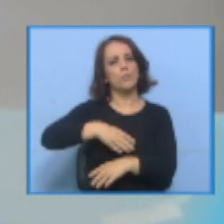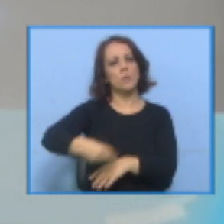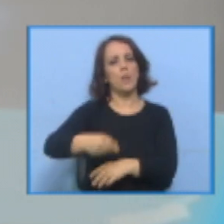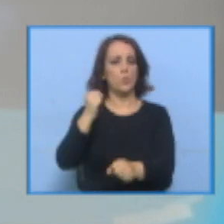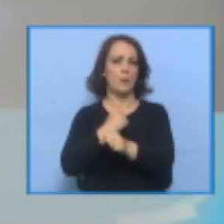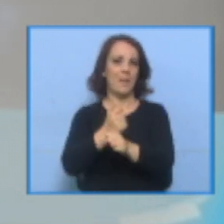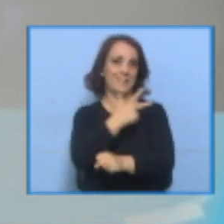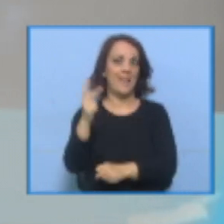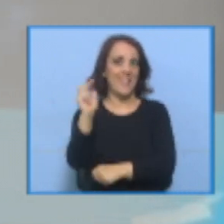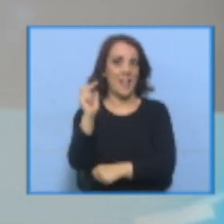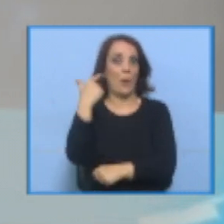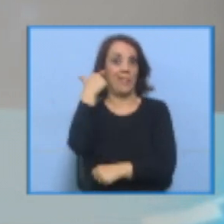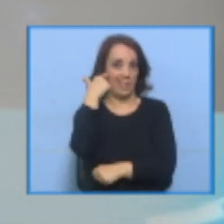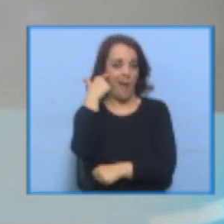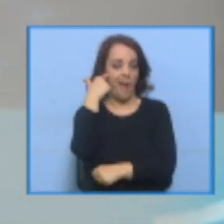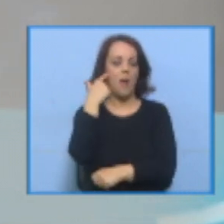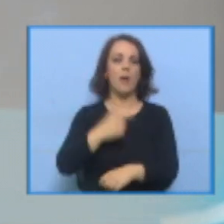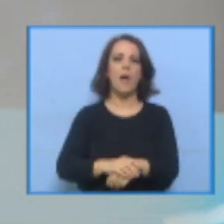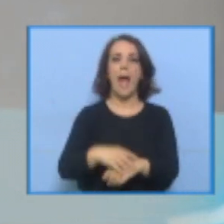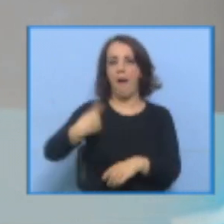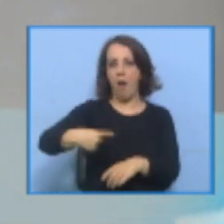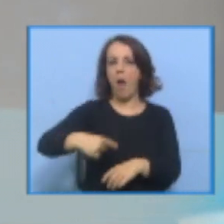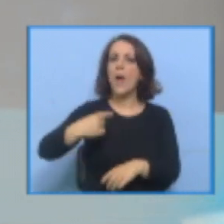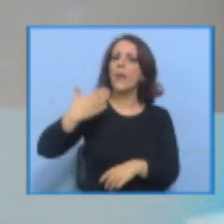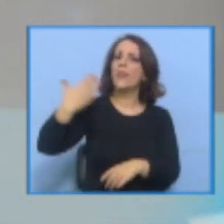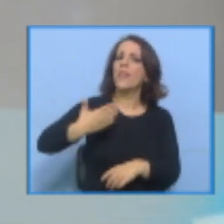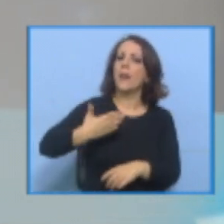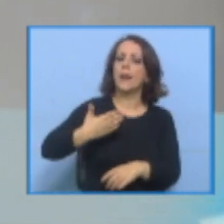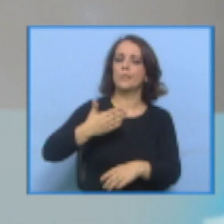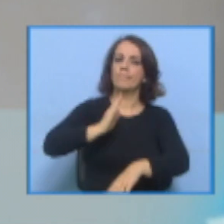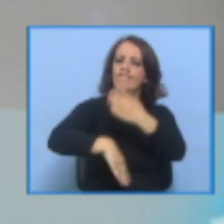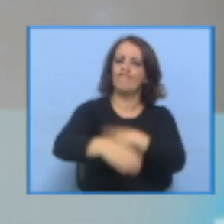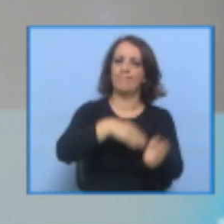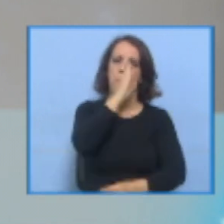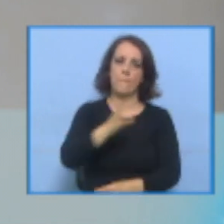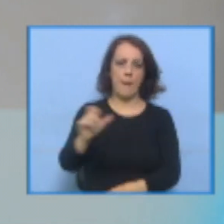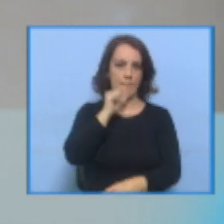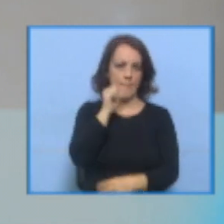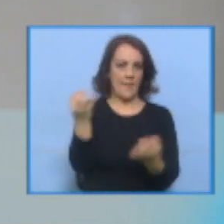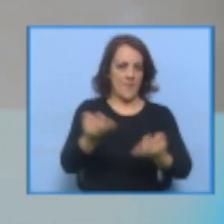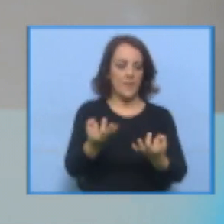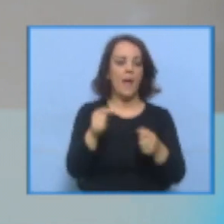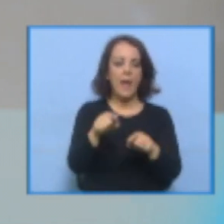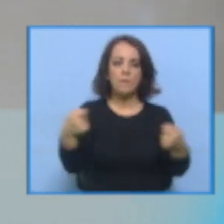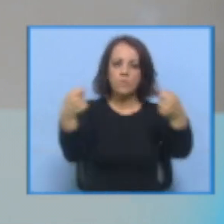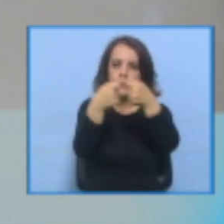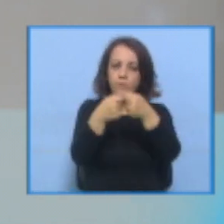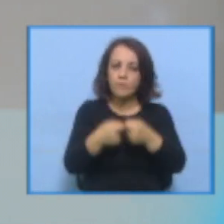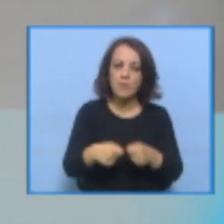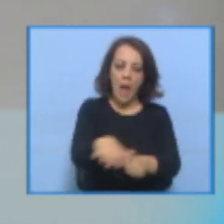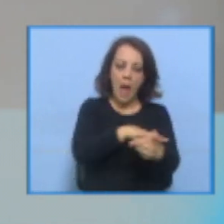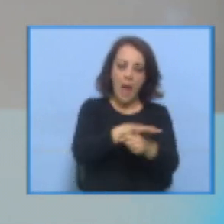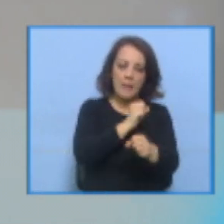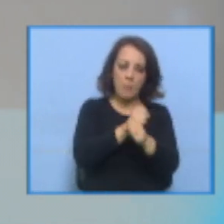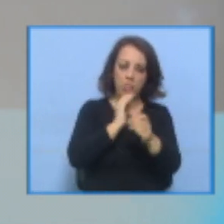anos. Há direitos, por certo, por cumprir. Estas novas realidades, estes novos enquadramentos laborais, distanciam ainda mais